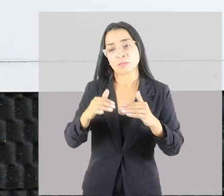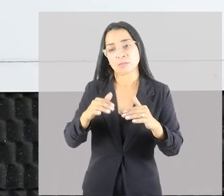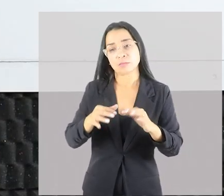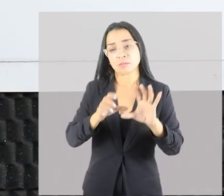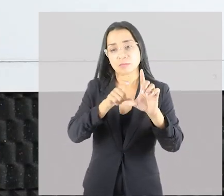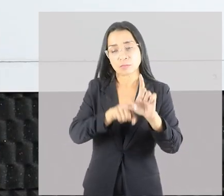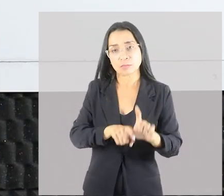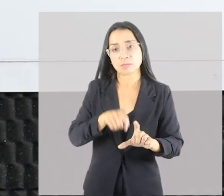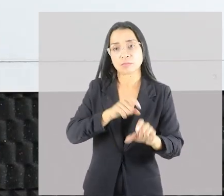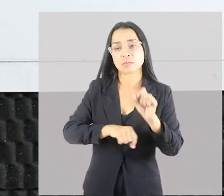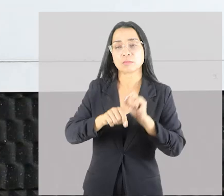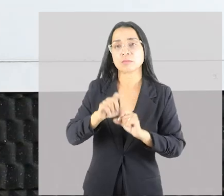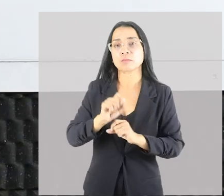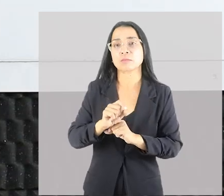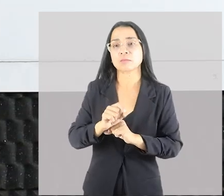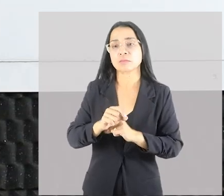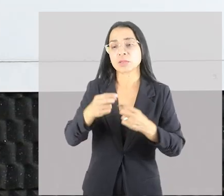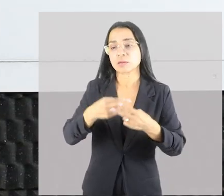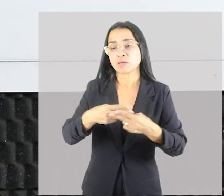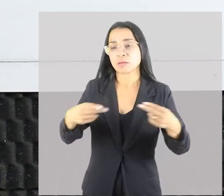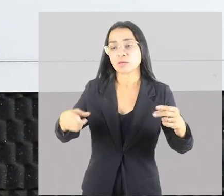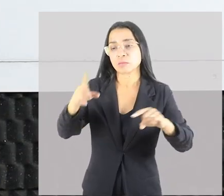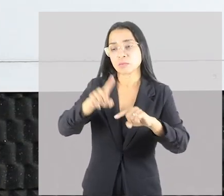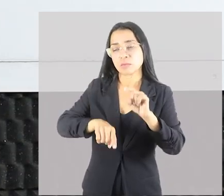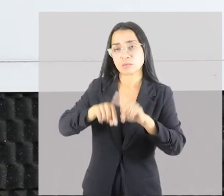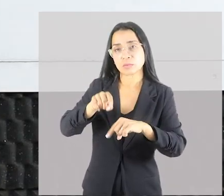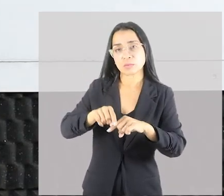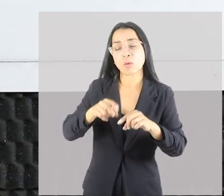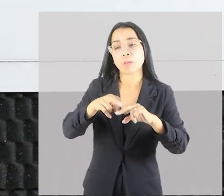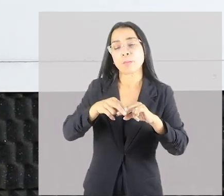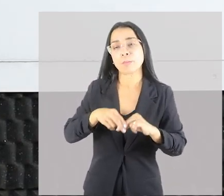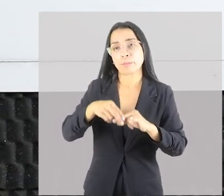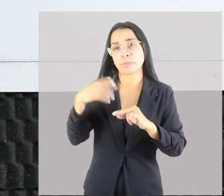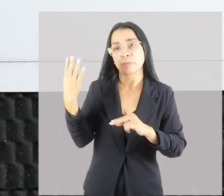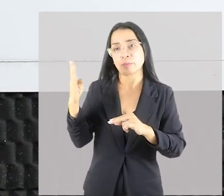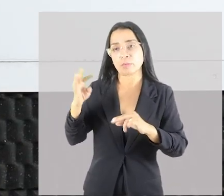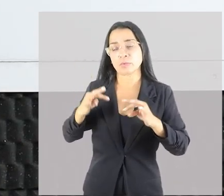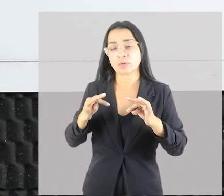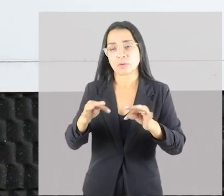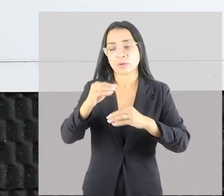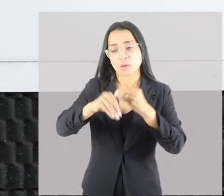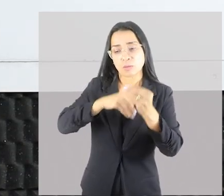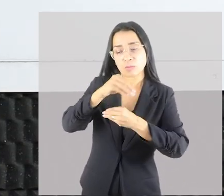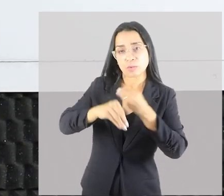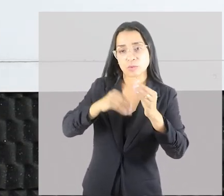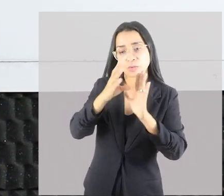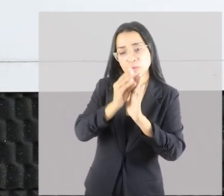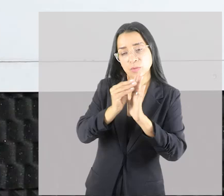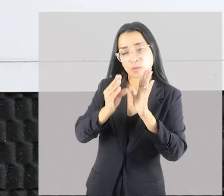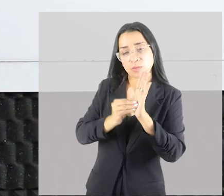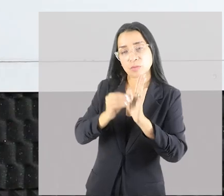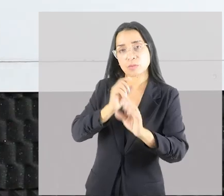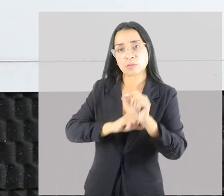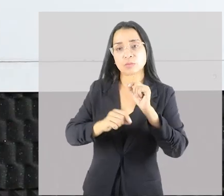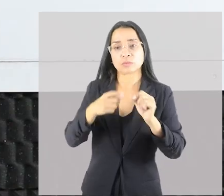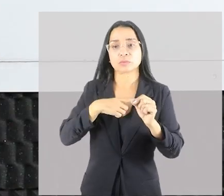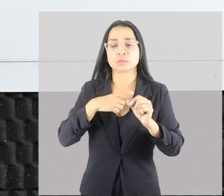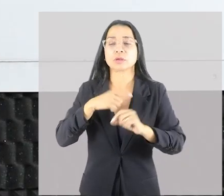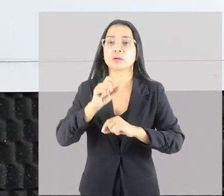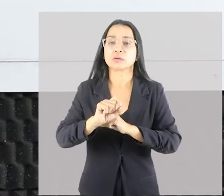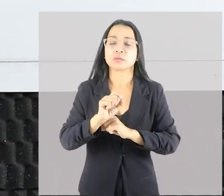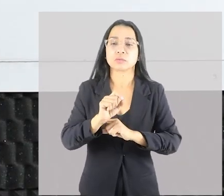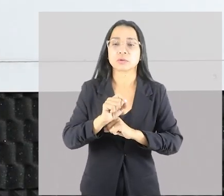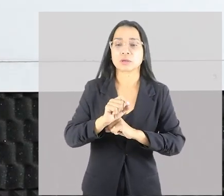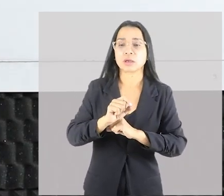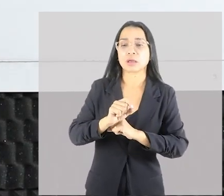de uma ferramenta, e por isso que a biotecnologia, ela mistura muito, né, esses conteúdos, porque a gente tem ali